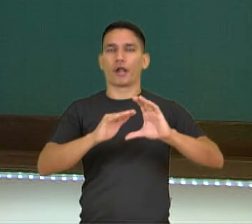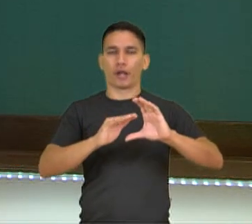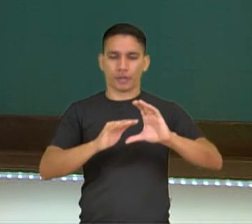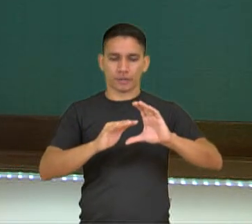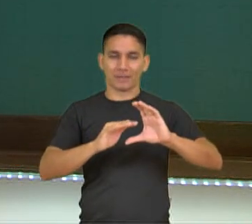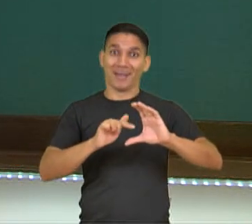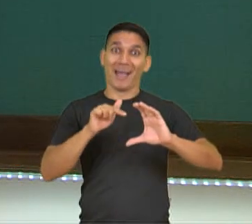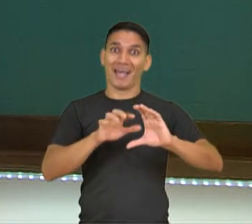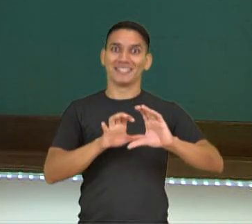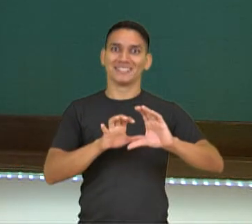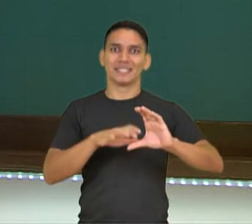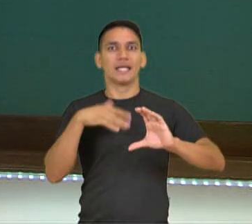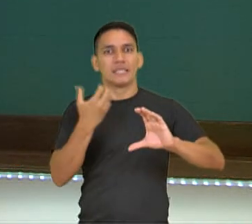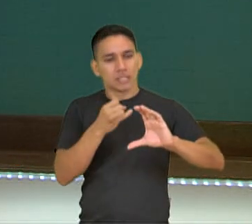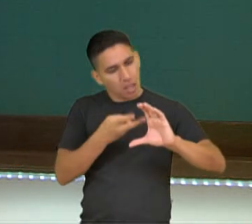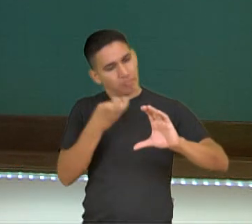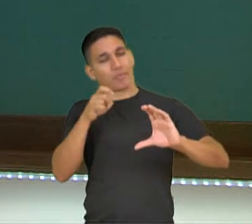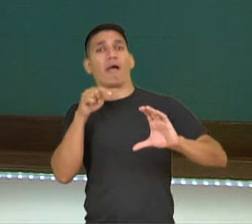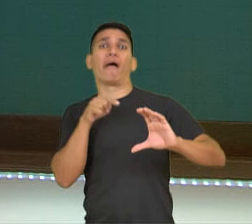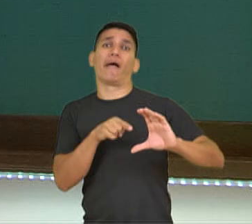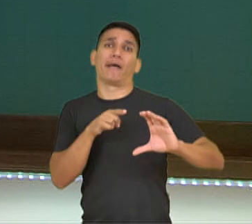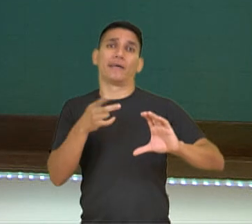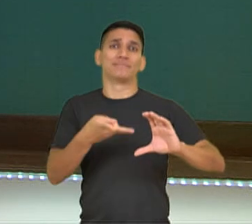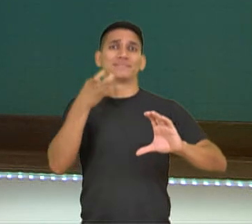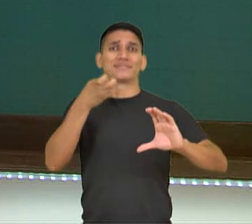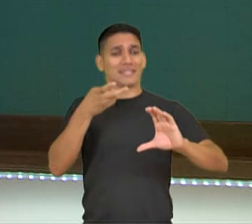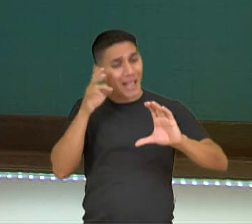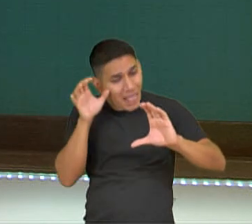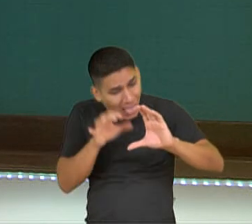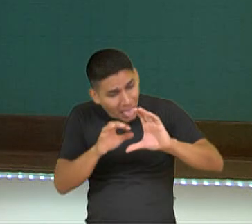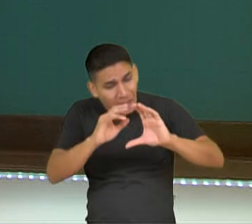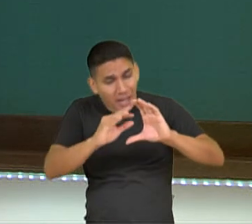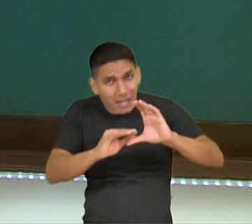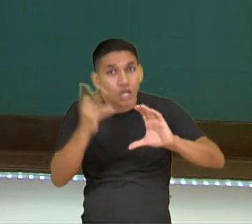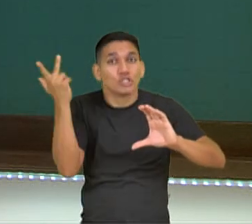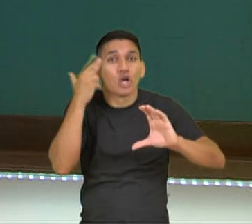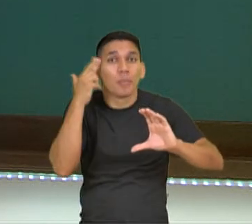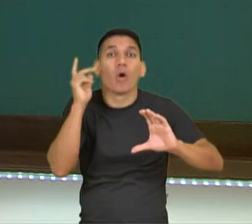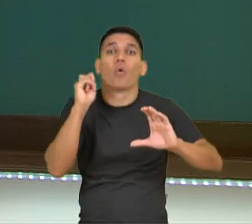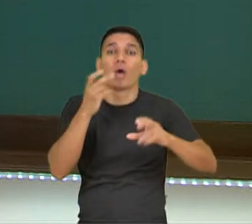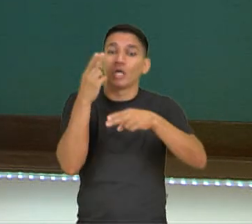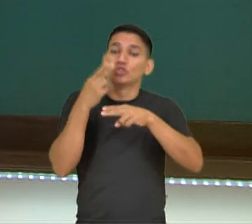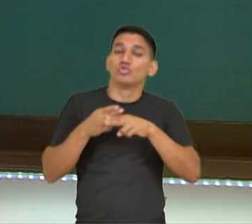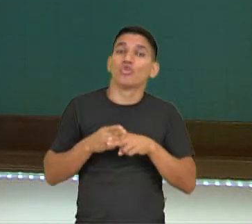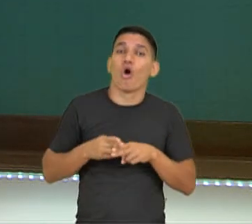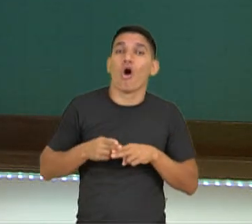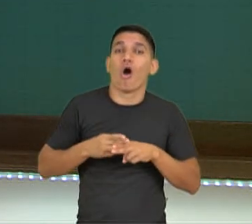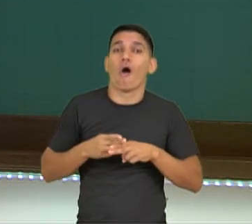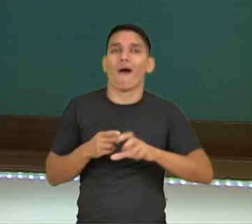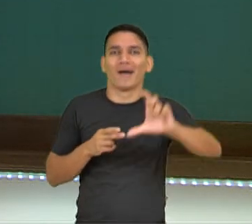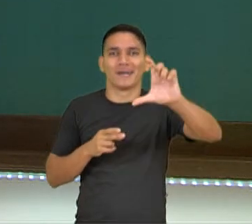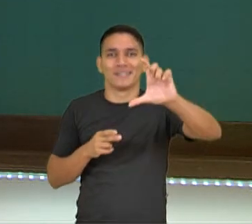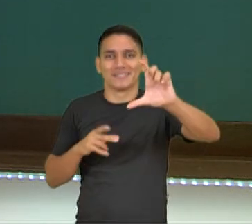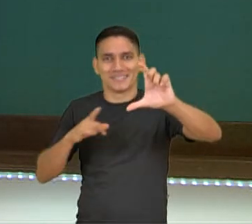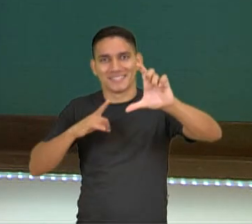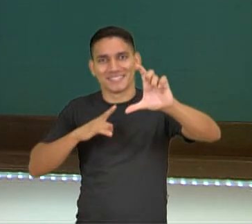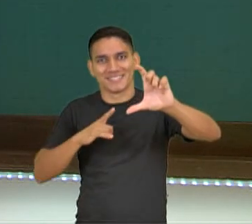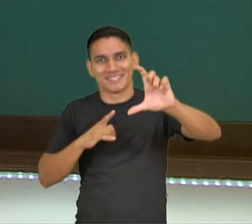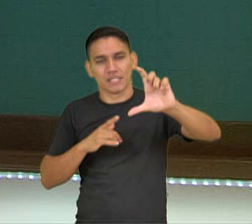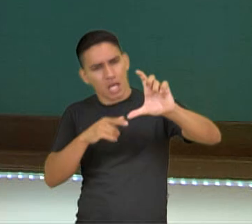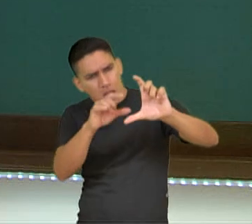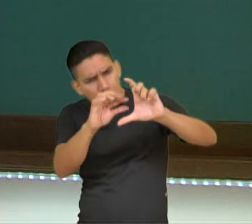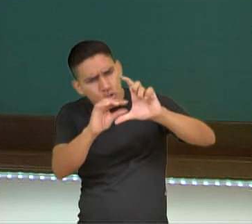pode ver que existe, que é comum a gente perceber isso em achocolatados, que vem em garrafinhas, né? Você